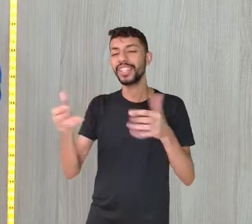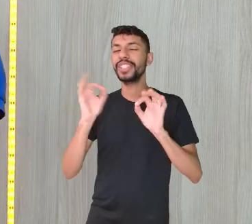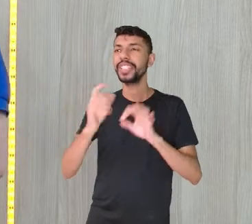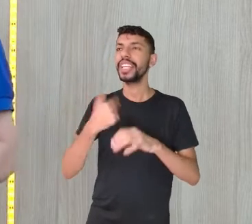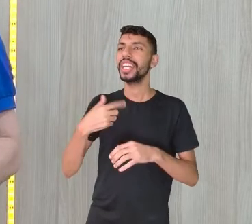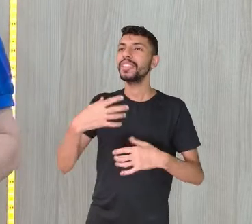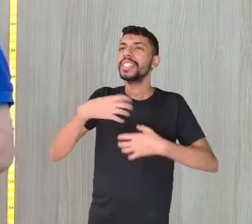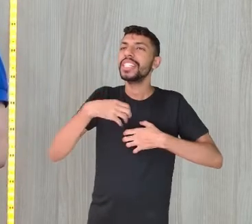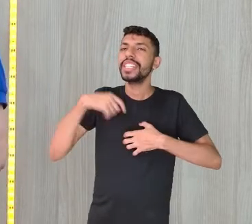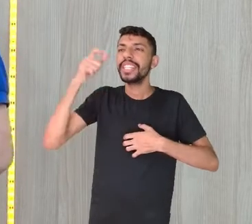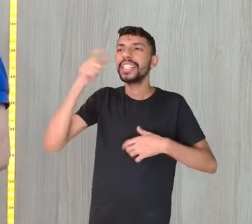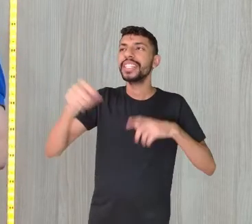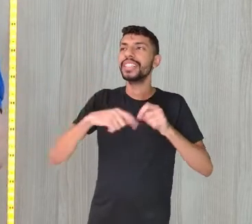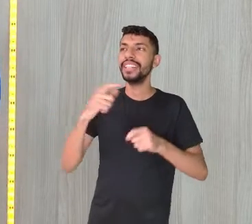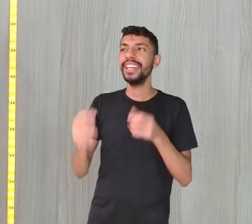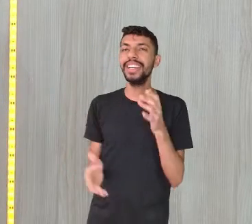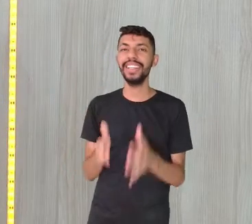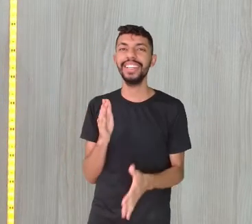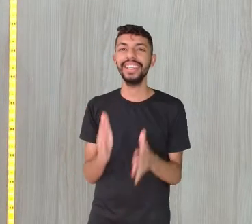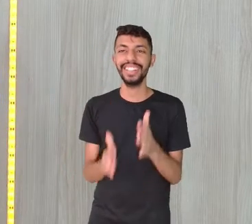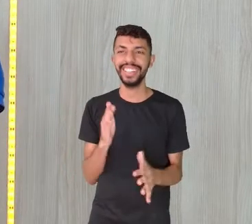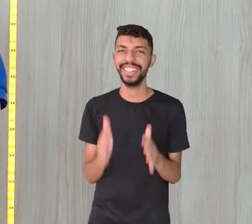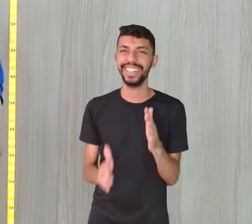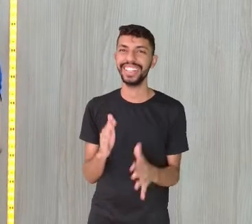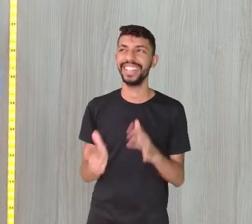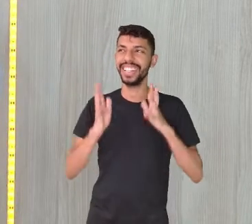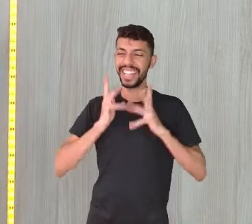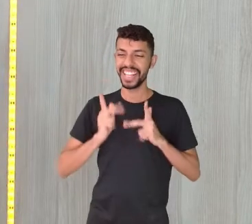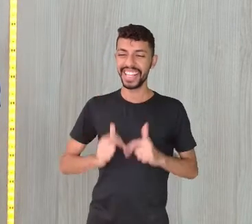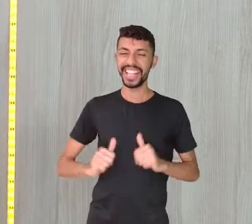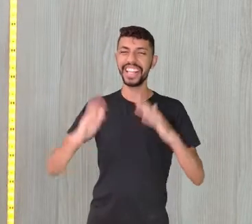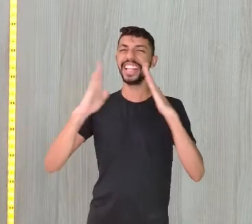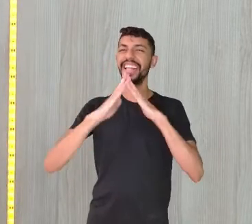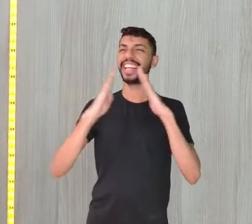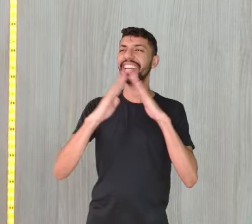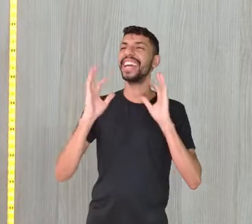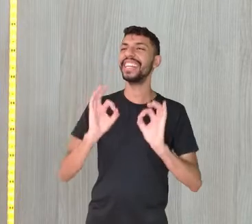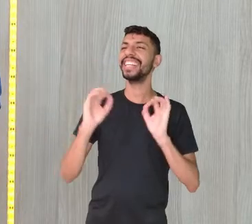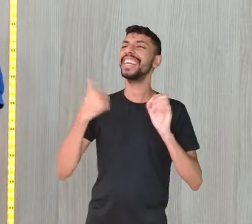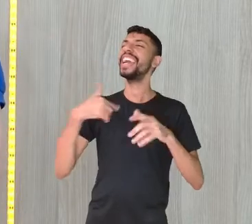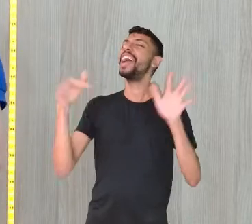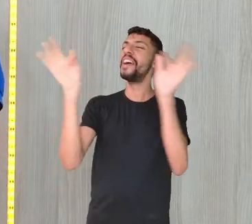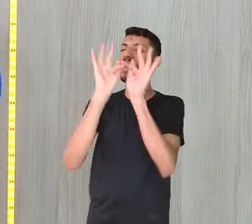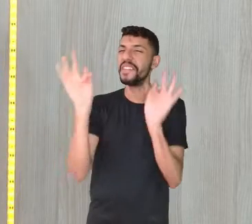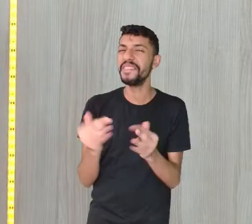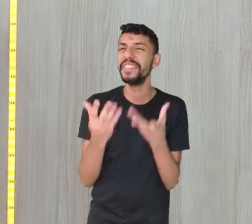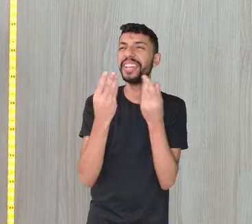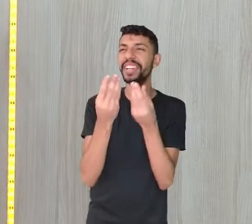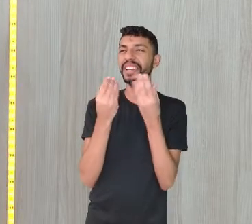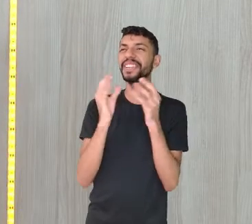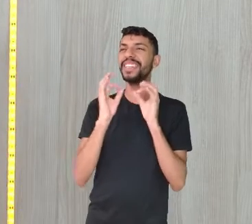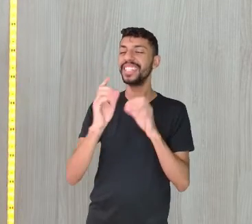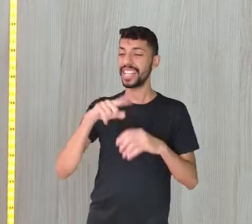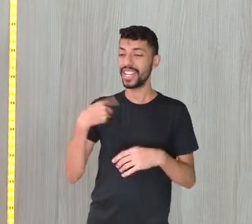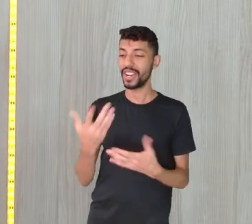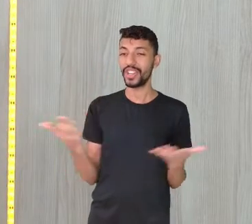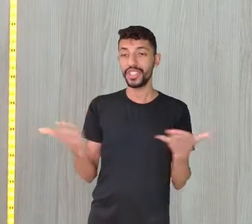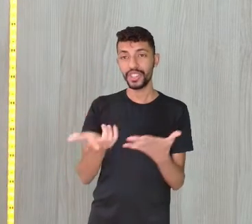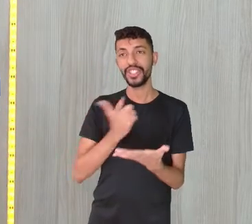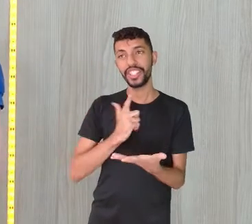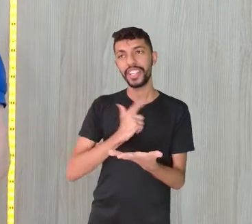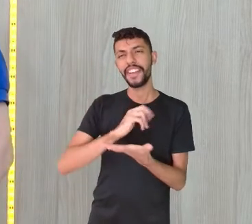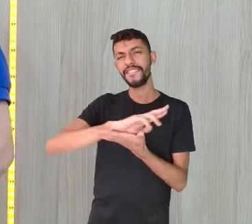interessante aquele robozinho que limpava a casa toda, professora. Eu ficava feliz com isso aí. E hoje já temos vários,